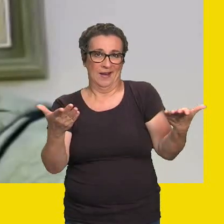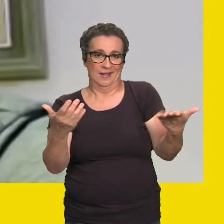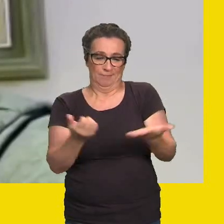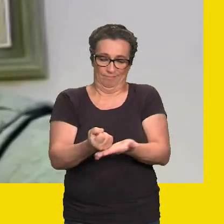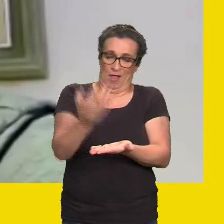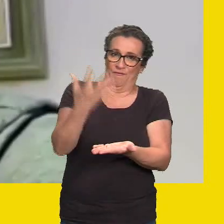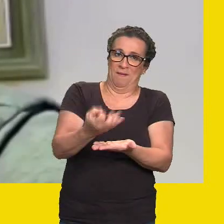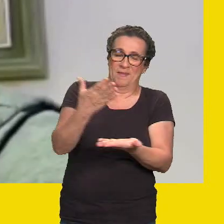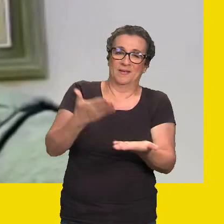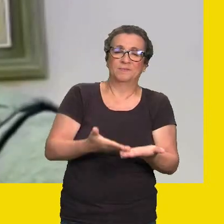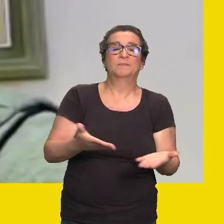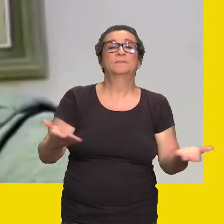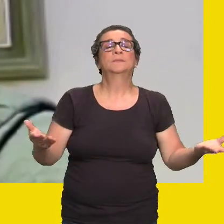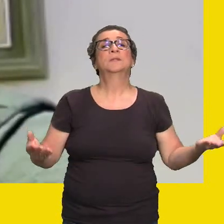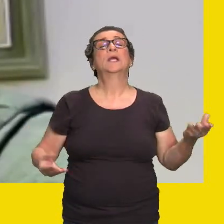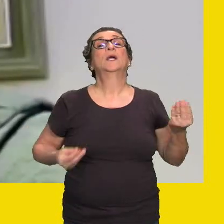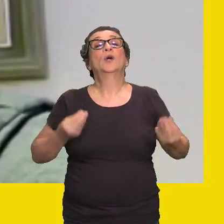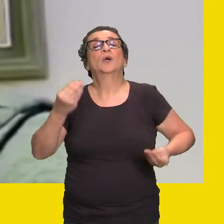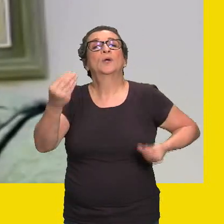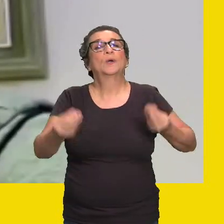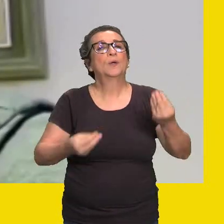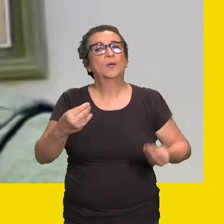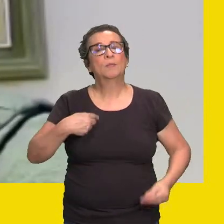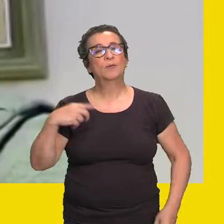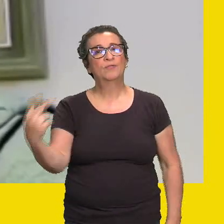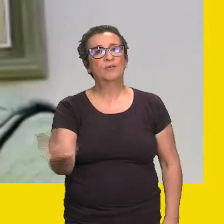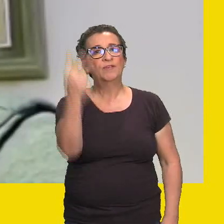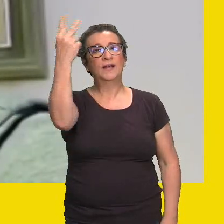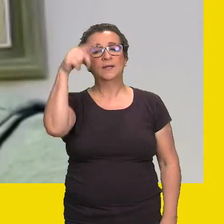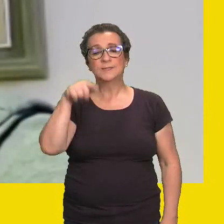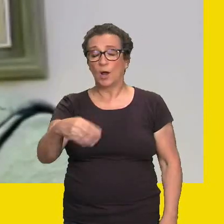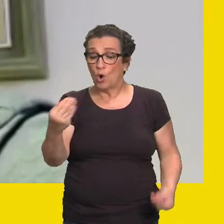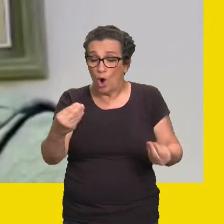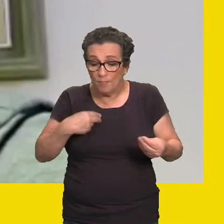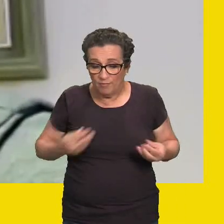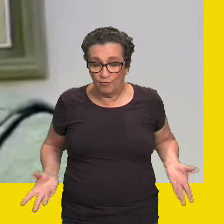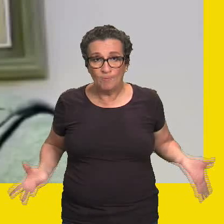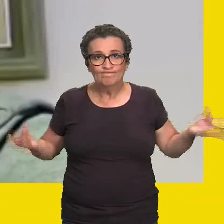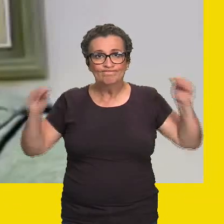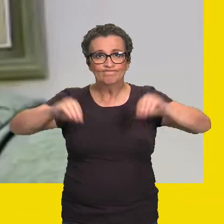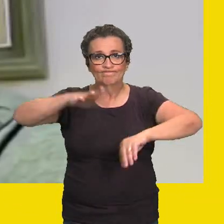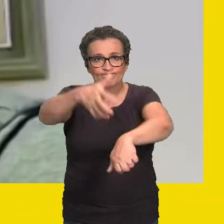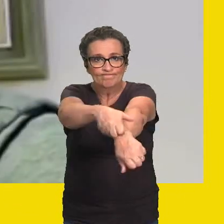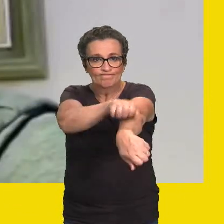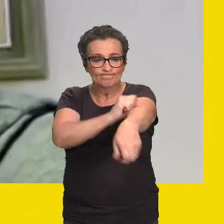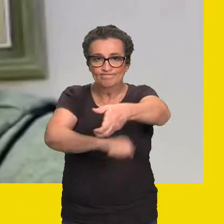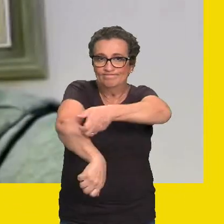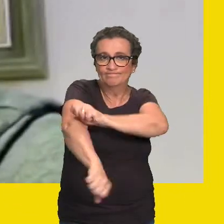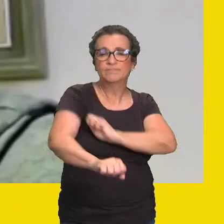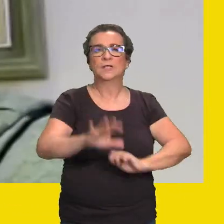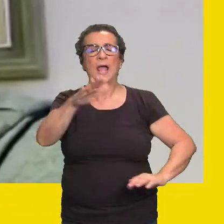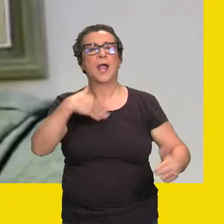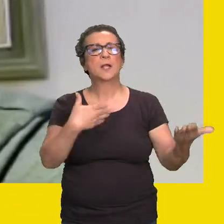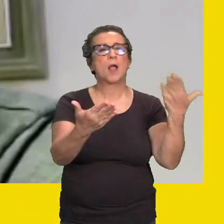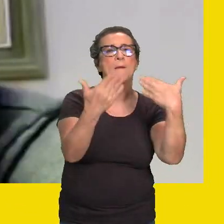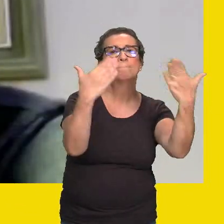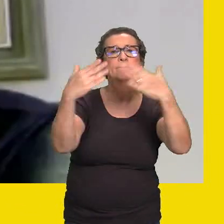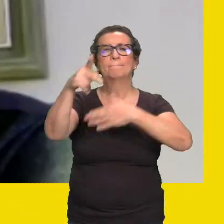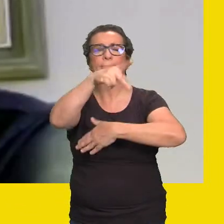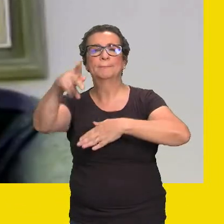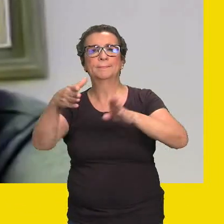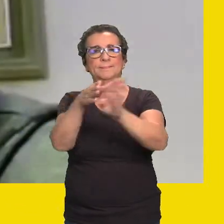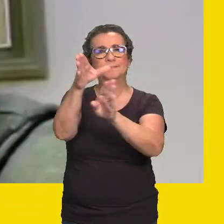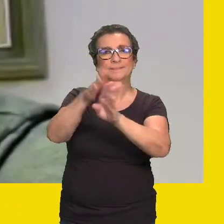alfabetização. Como que eu vou valorizar isso e vou colocar isso em prática? E aí, conversando com os professores orientadores das